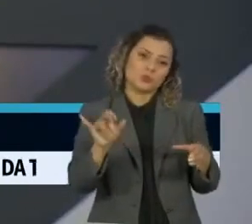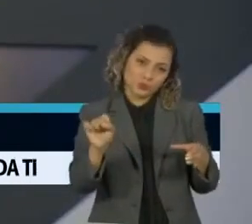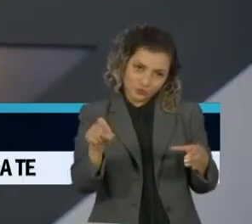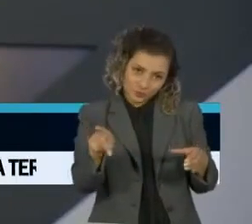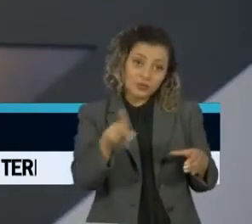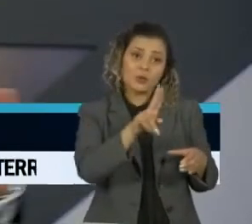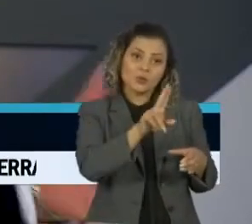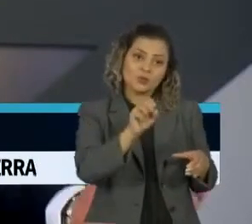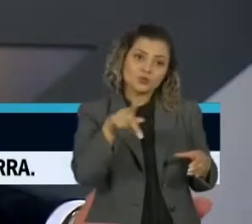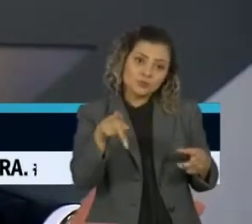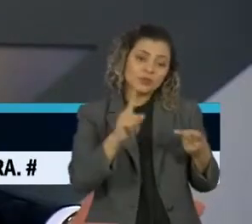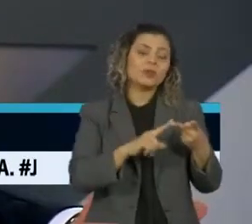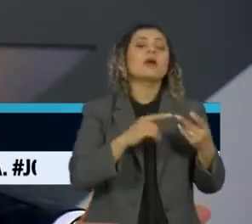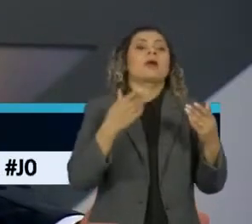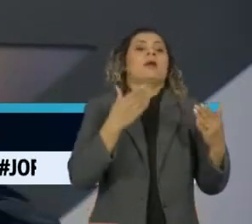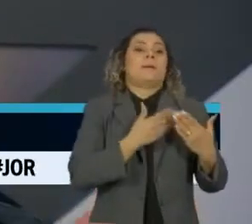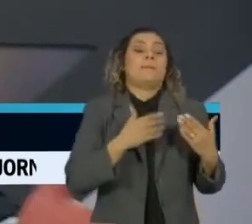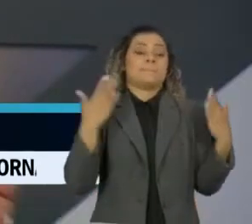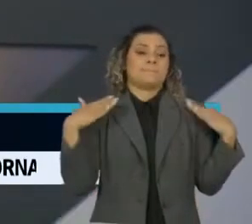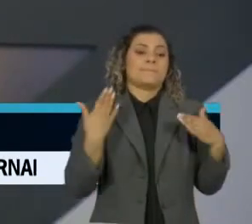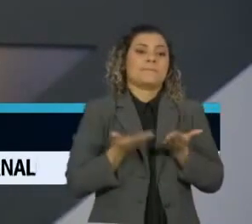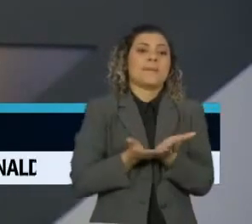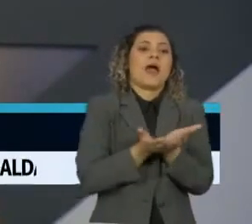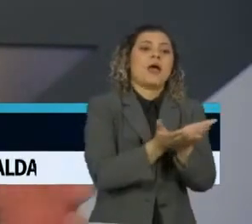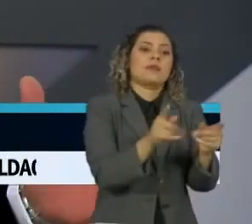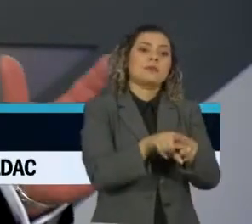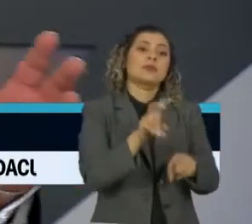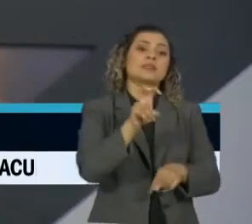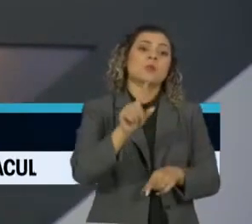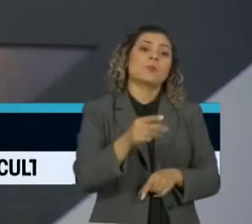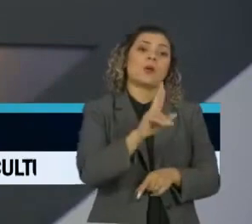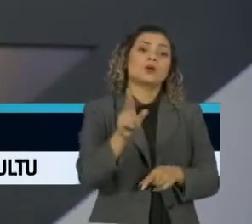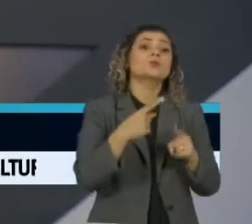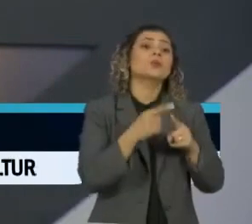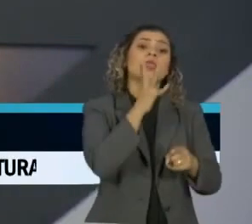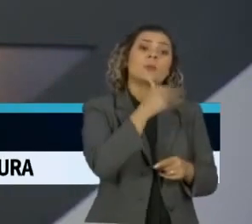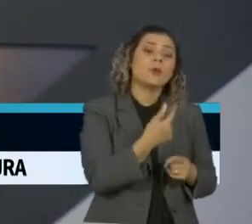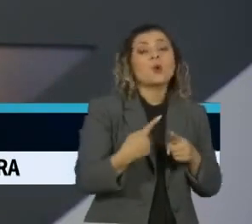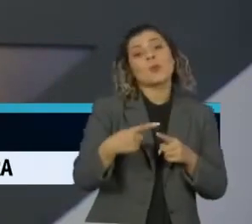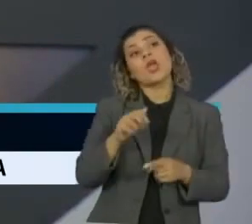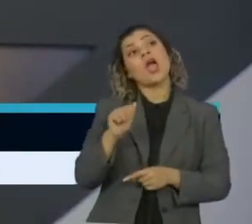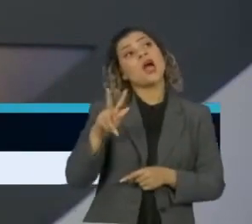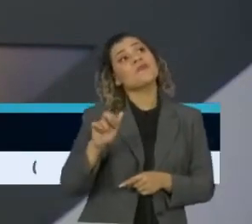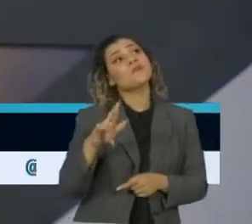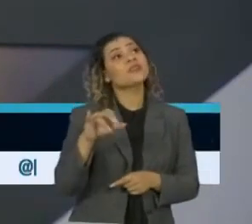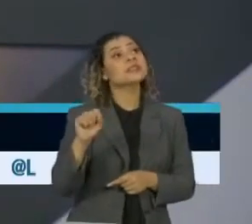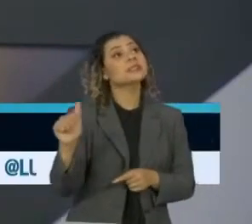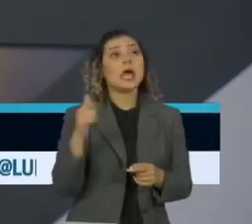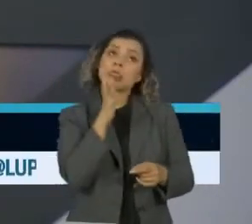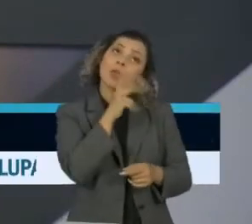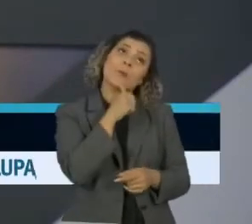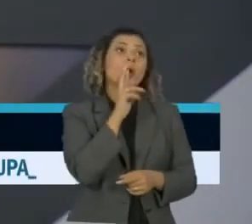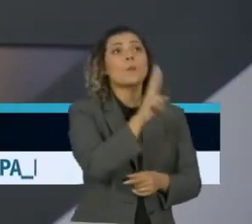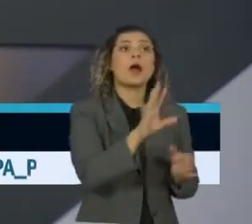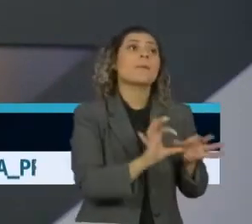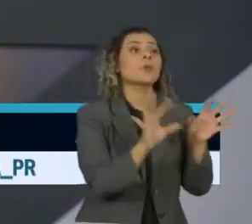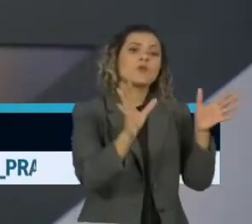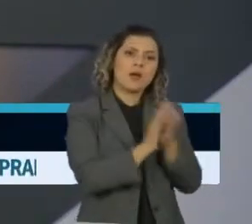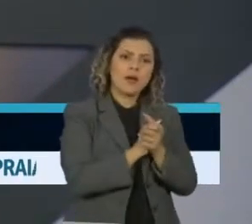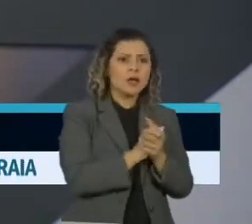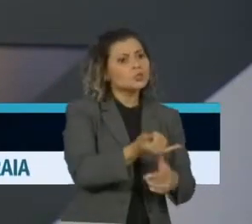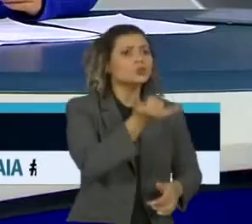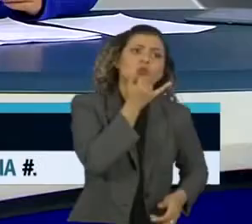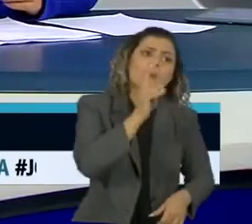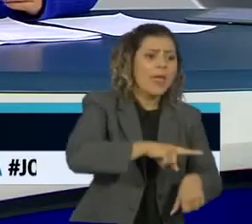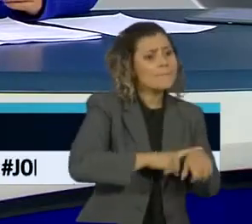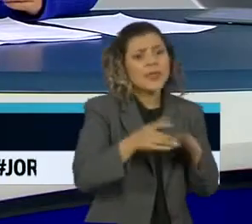nas oficinas da Marinha, que custavam 5 mil reais. Por que demorou tanto? Porque a Anvisa não se decidia a aprovar o respirador. Meu Deus do céu, você está em tempo